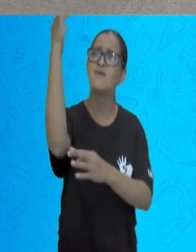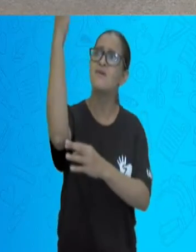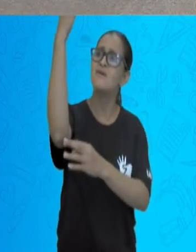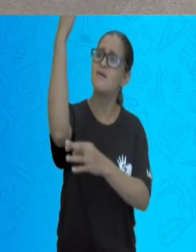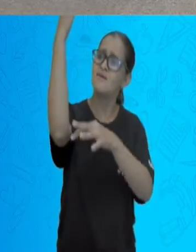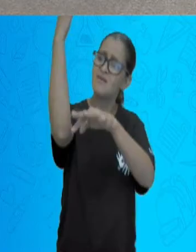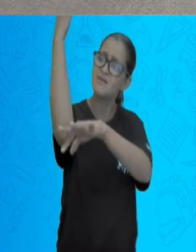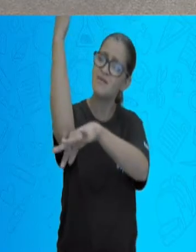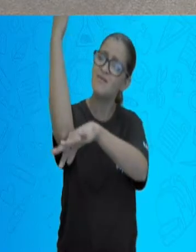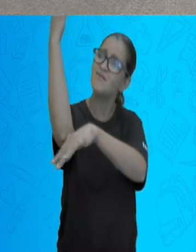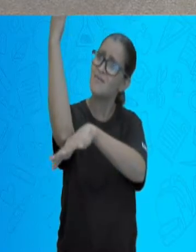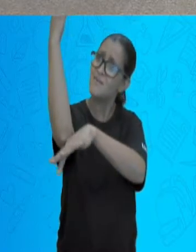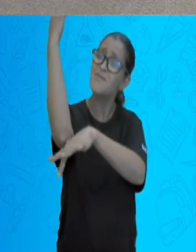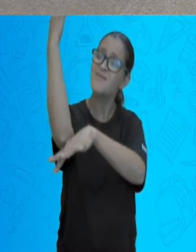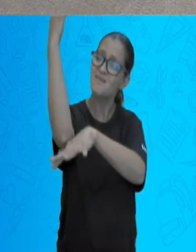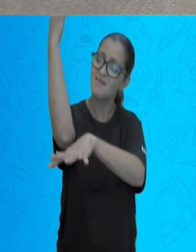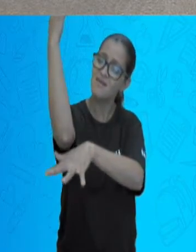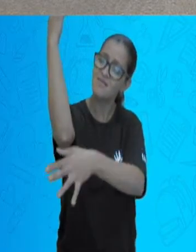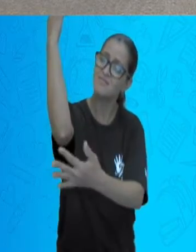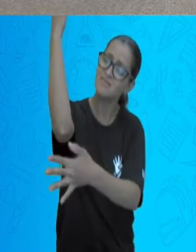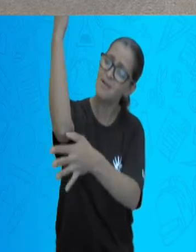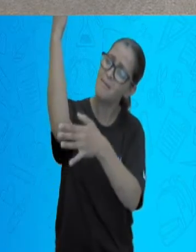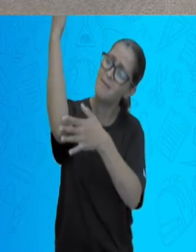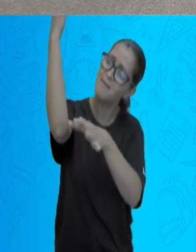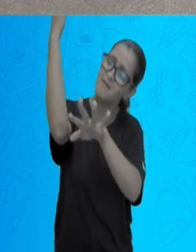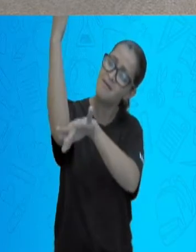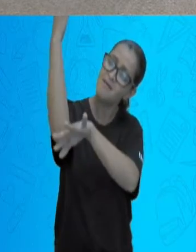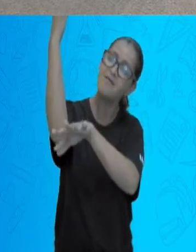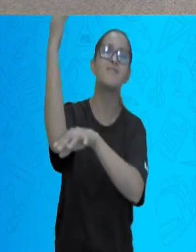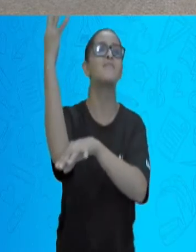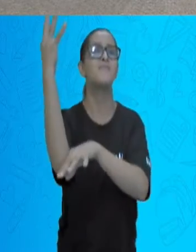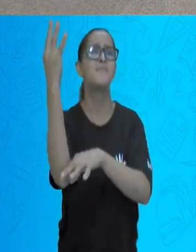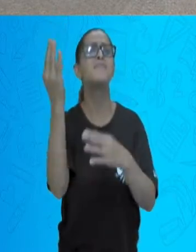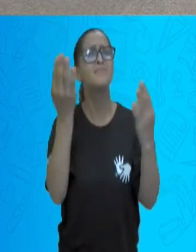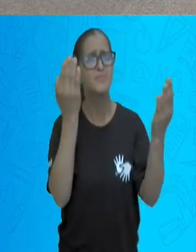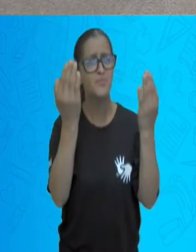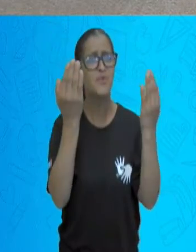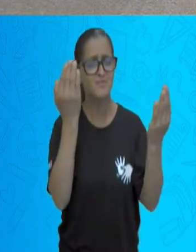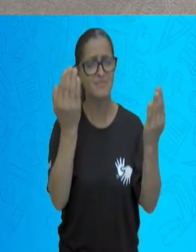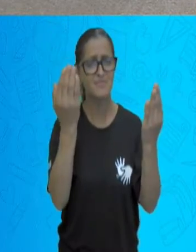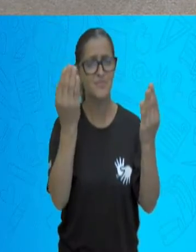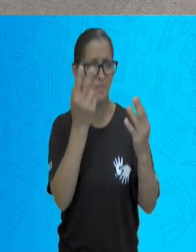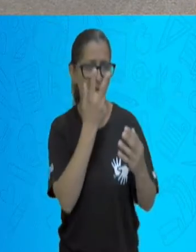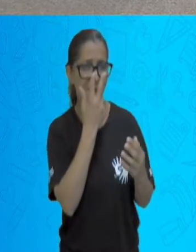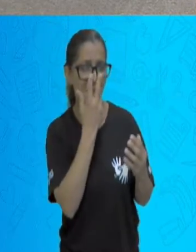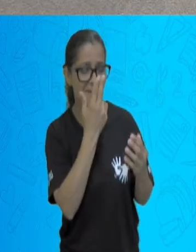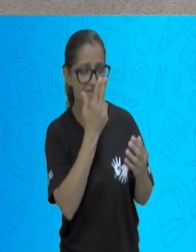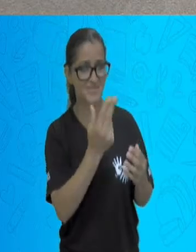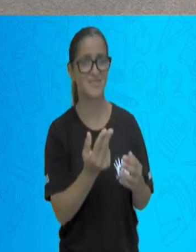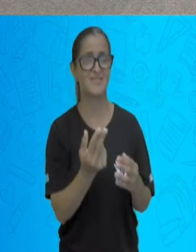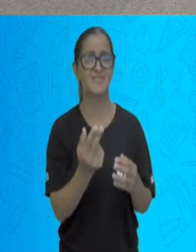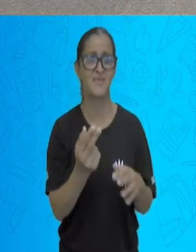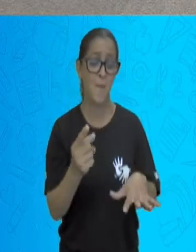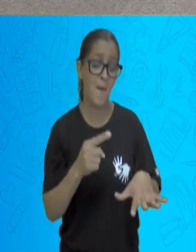tem várias raízes. Estes são os bronquíolos.